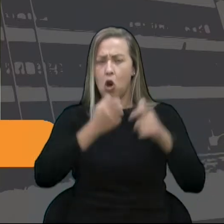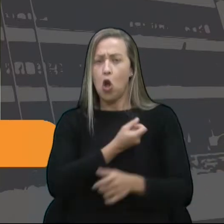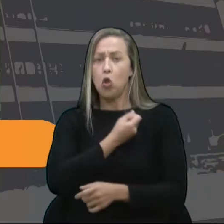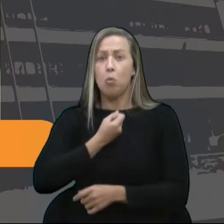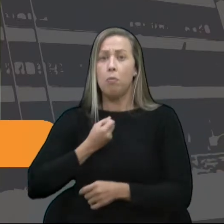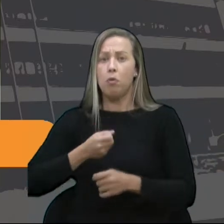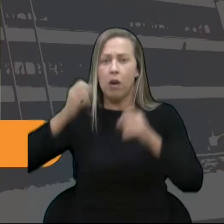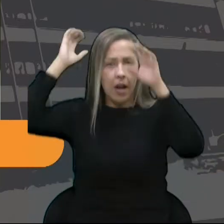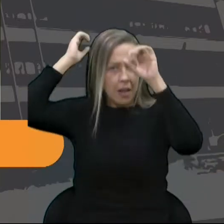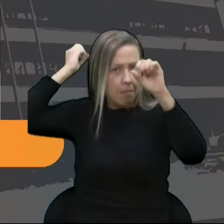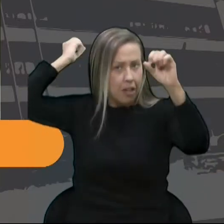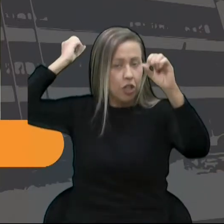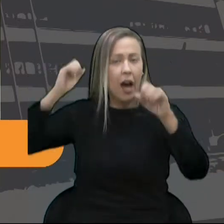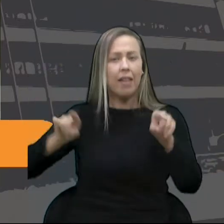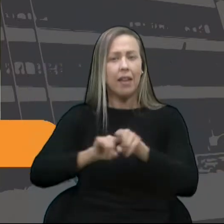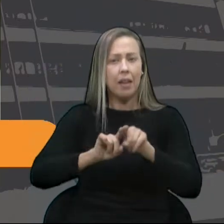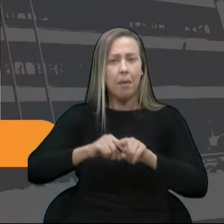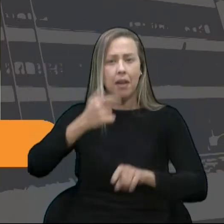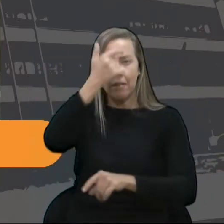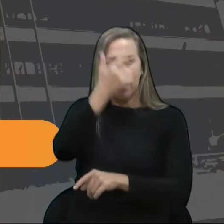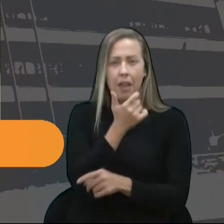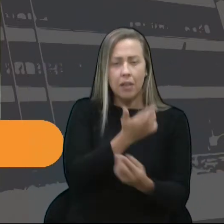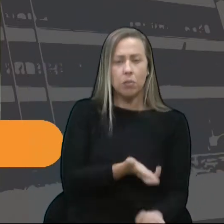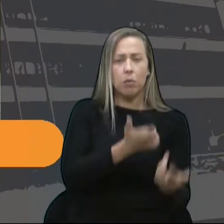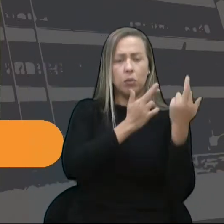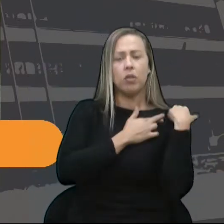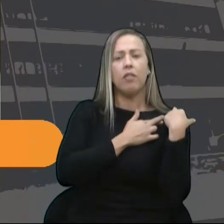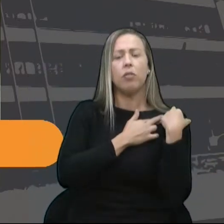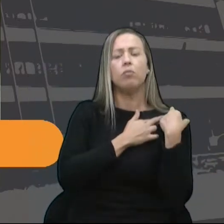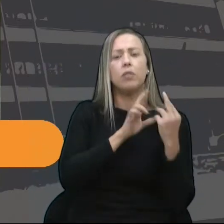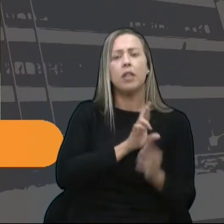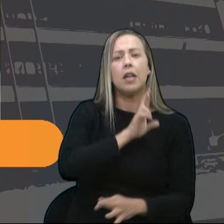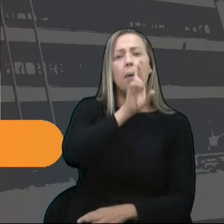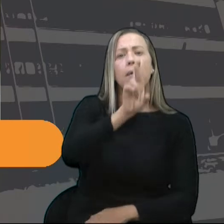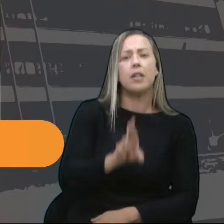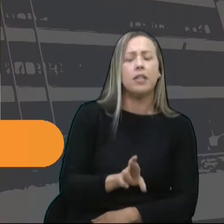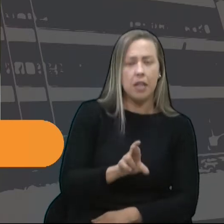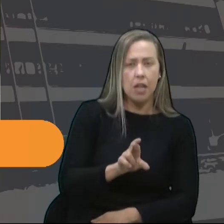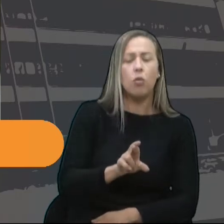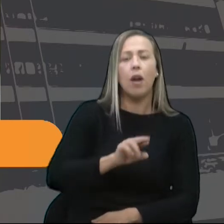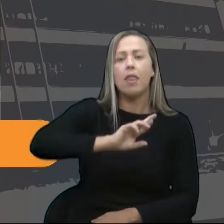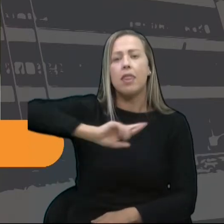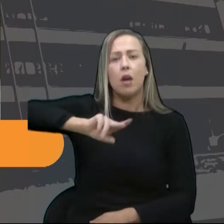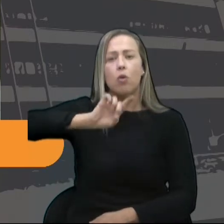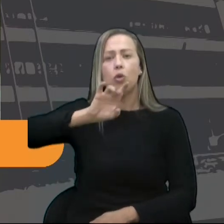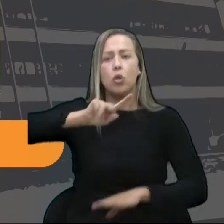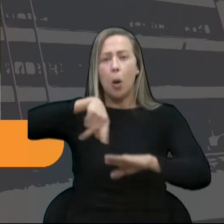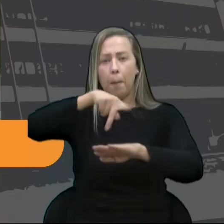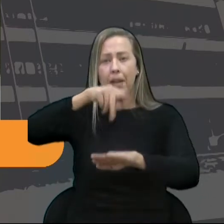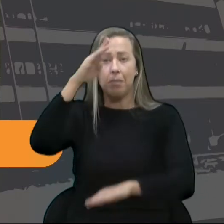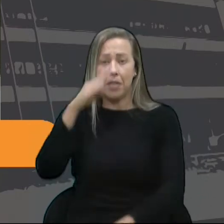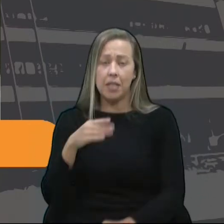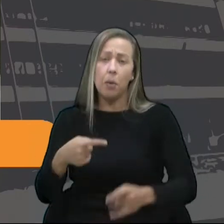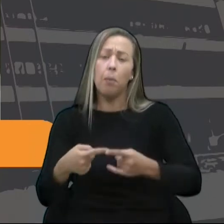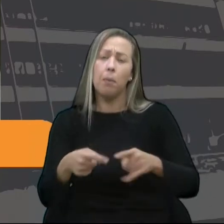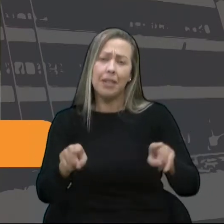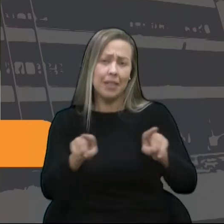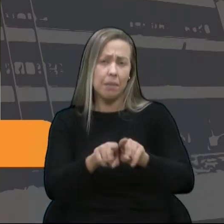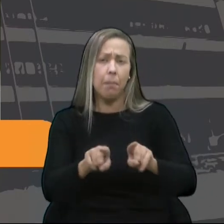embaixadas e embaixadores que muitas vezes representam não só os seus países aqui no Brasil, mas